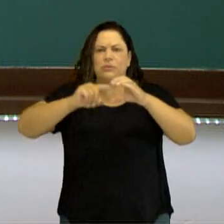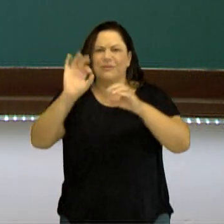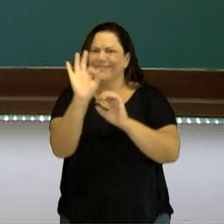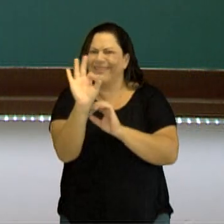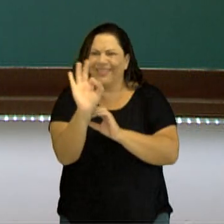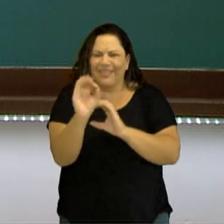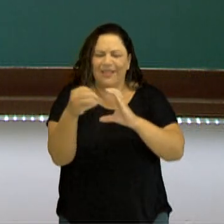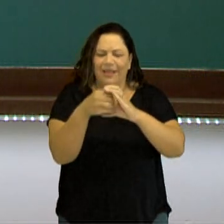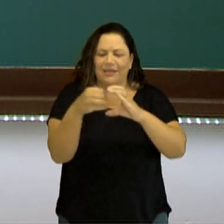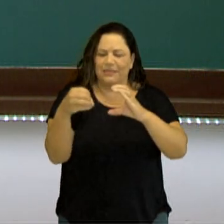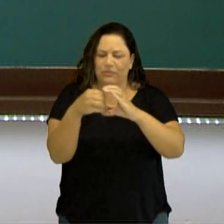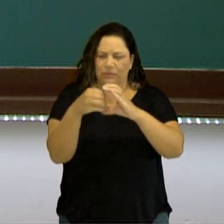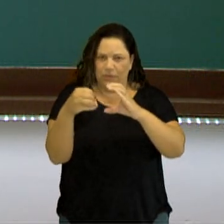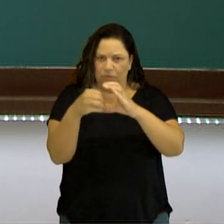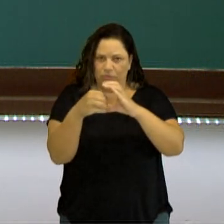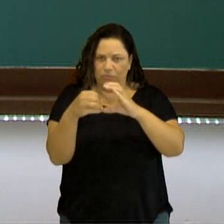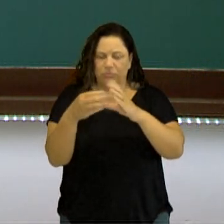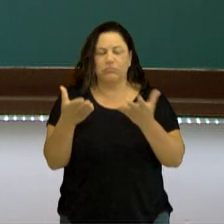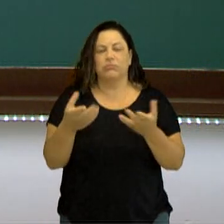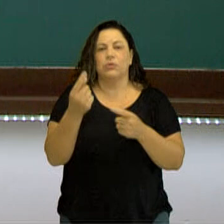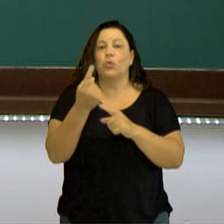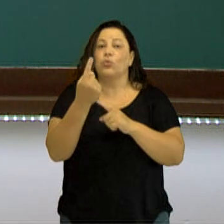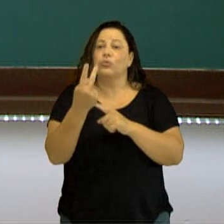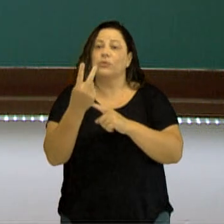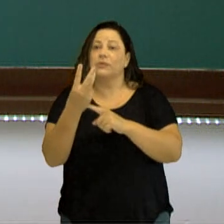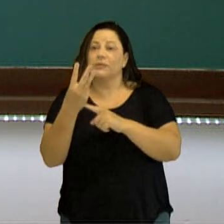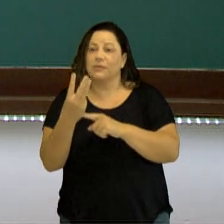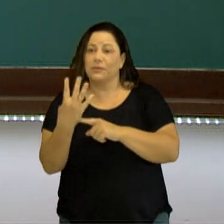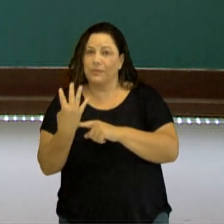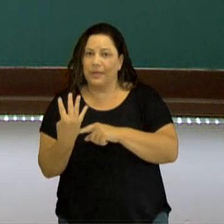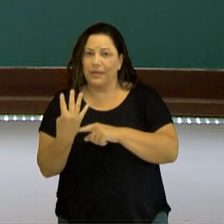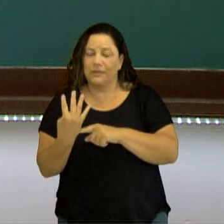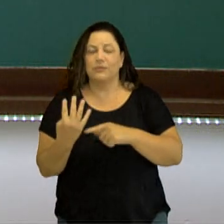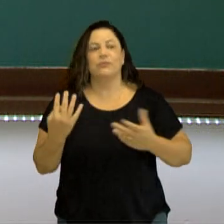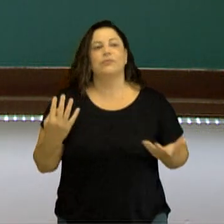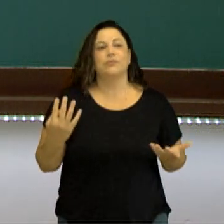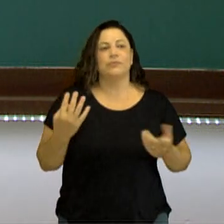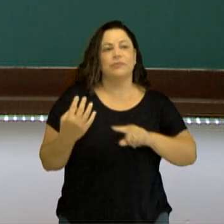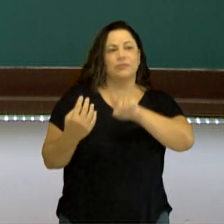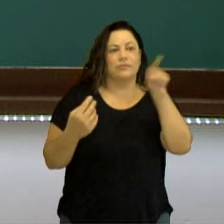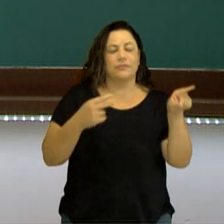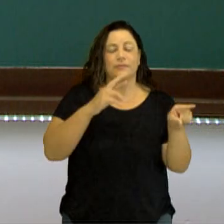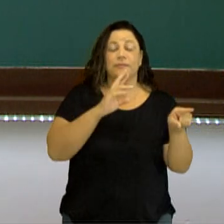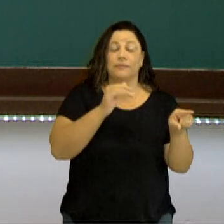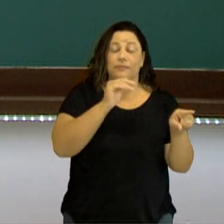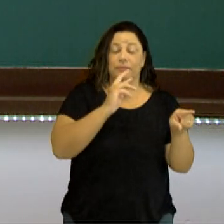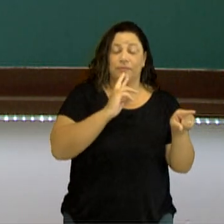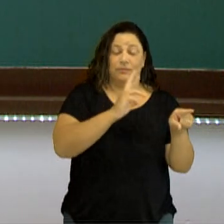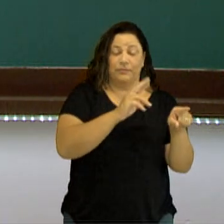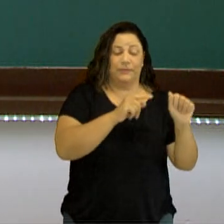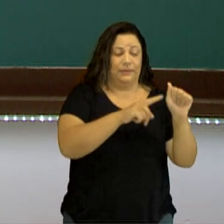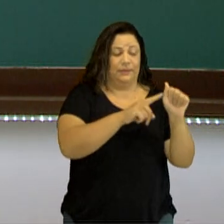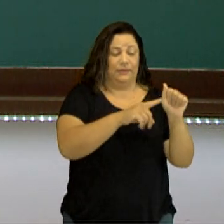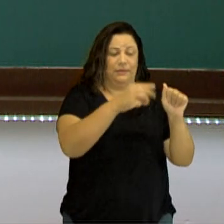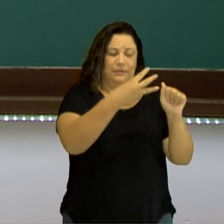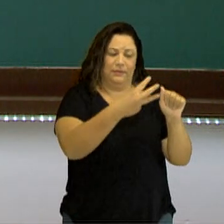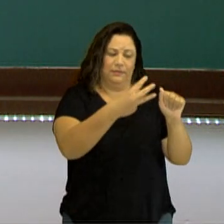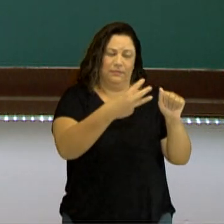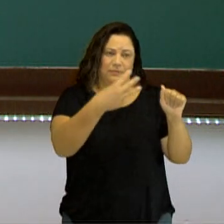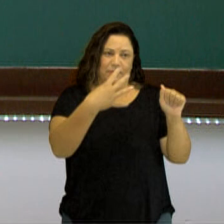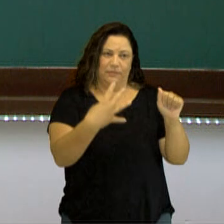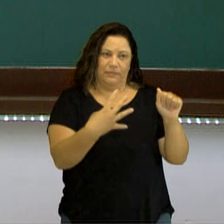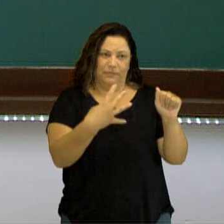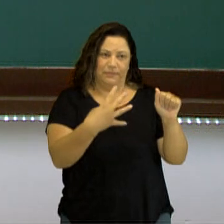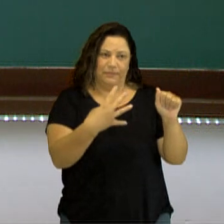contar. 1, 2, 3, 4. Então eu tenho 4 nêutrons. Olha lá as alternativas. 3 prótons, 4 nêutrons. 3